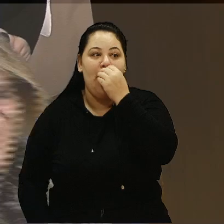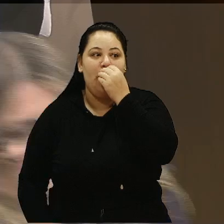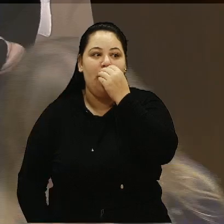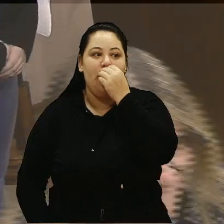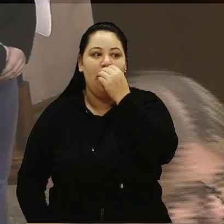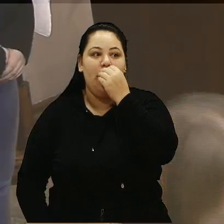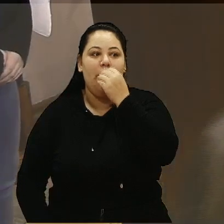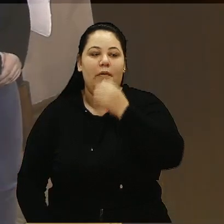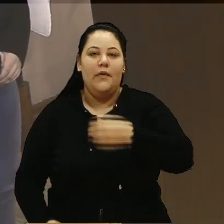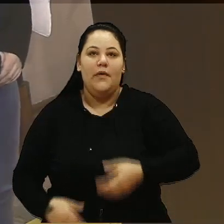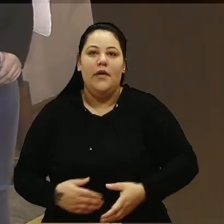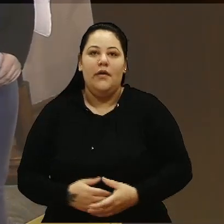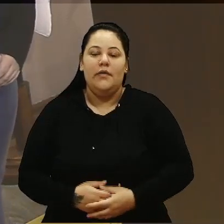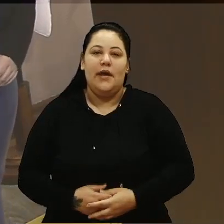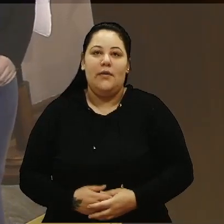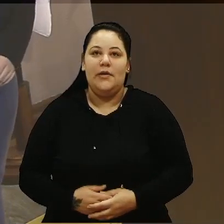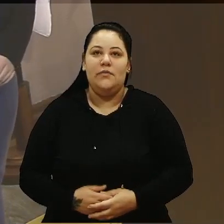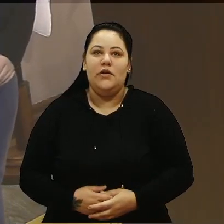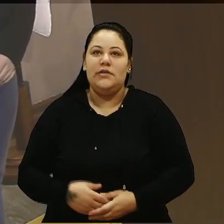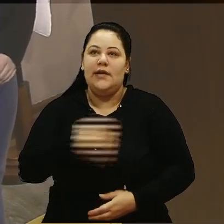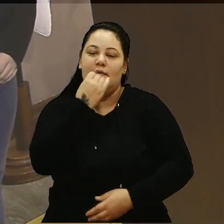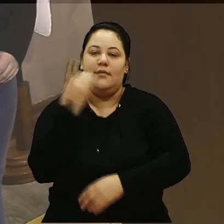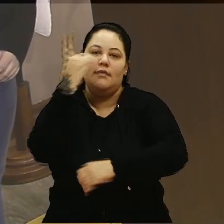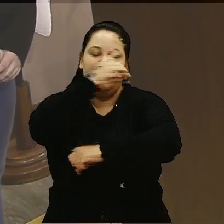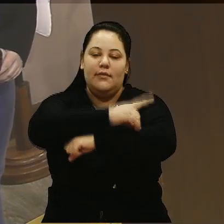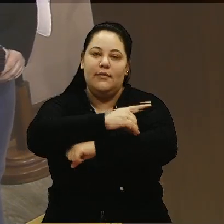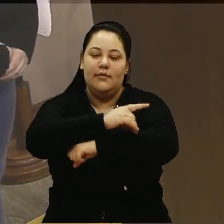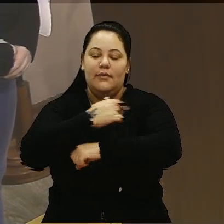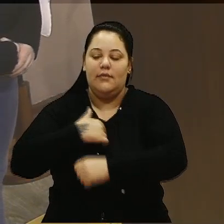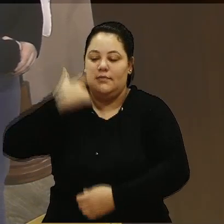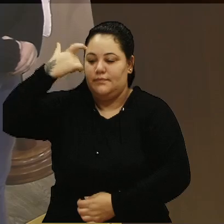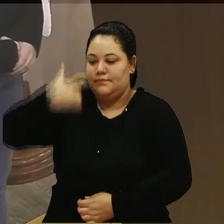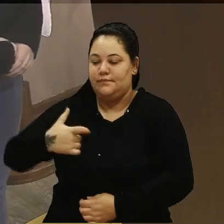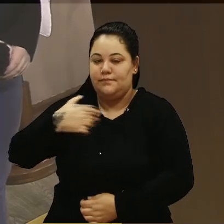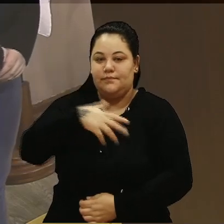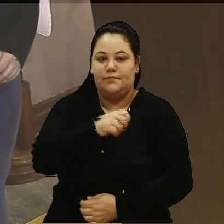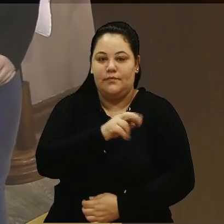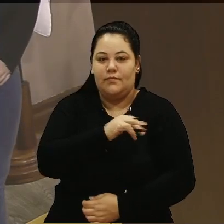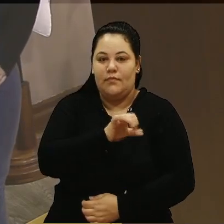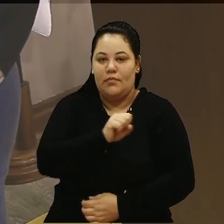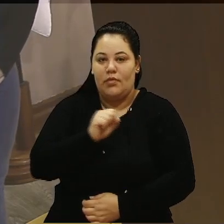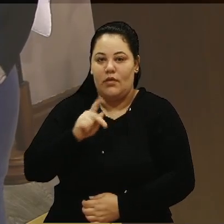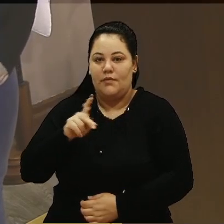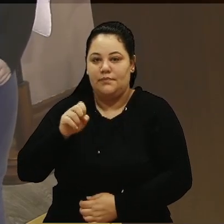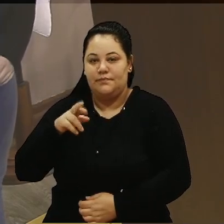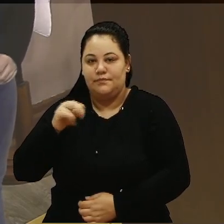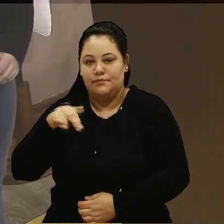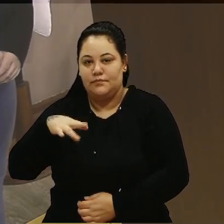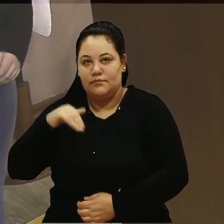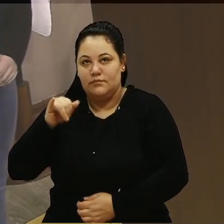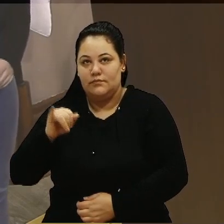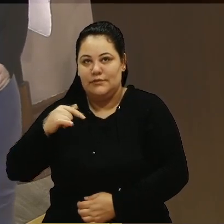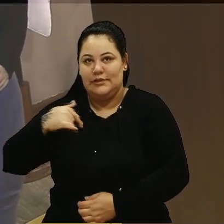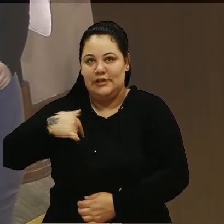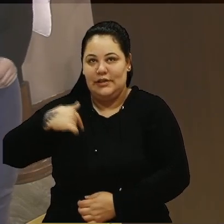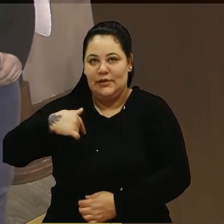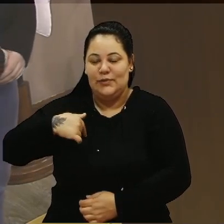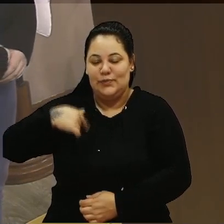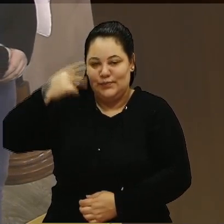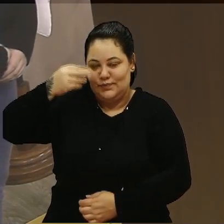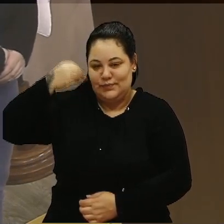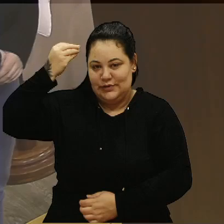Feito. Obrigada. Bom dia, pessoal. Eu me chamo Marisa Perini, eu sou psicóloga e eu e a Tassiane Dalegrave,